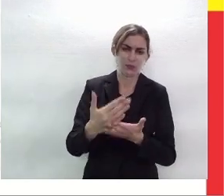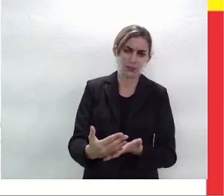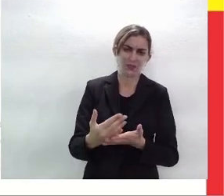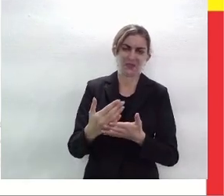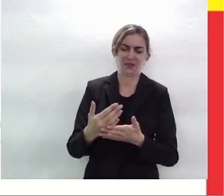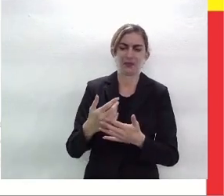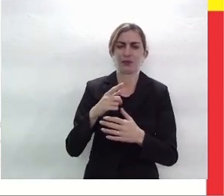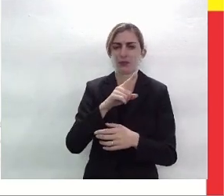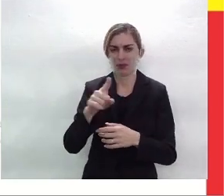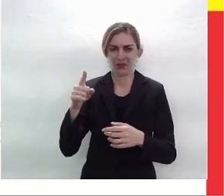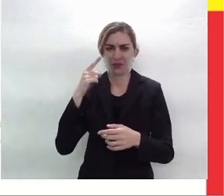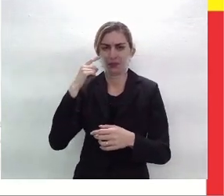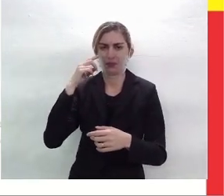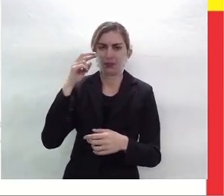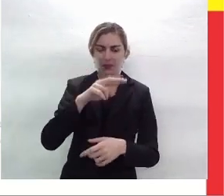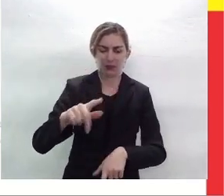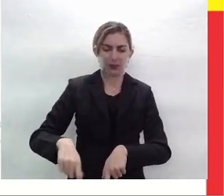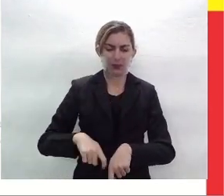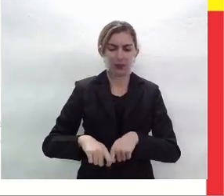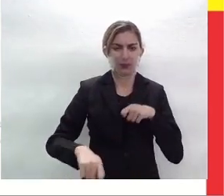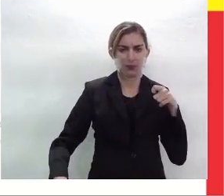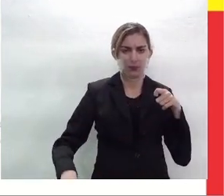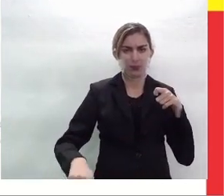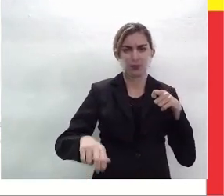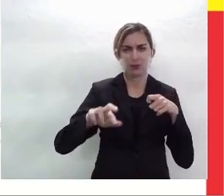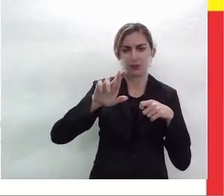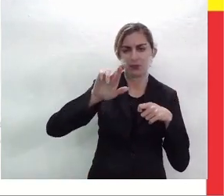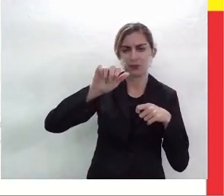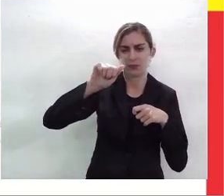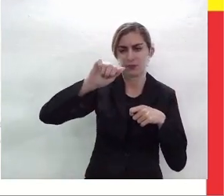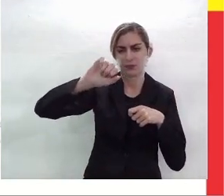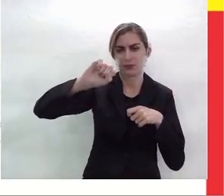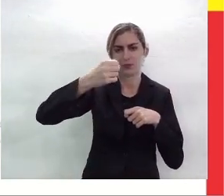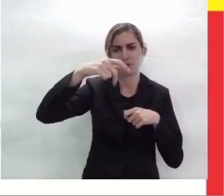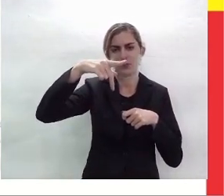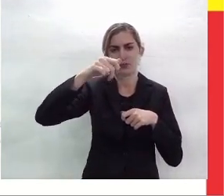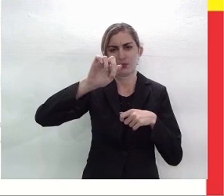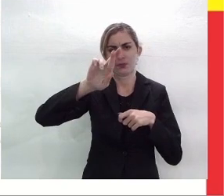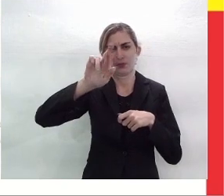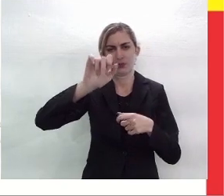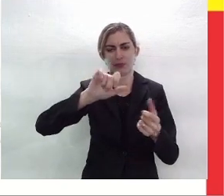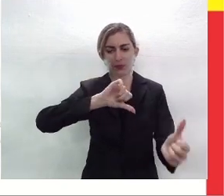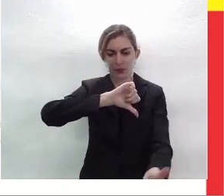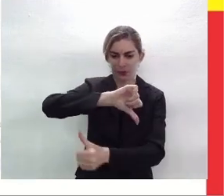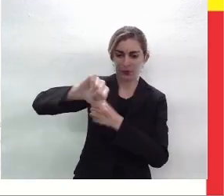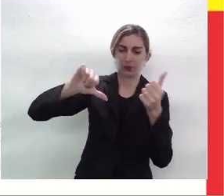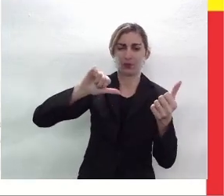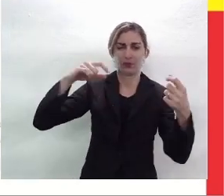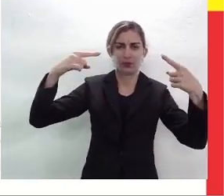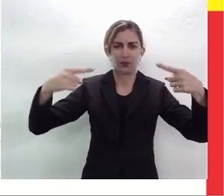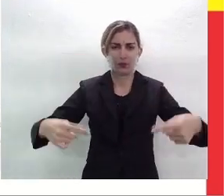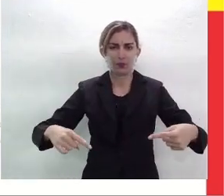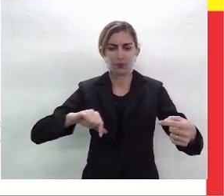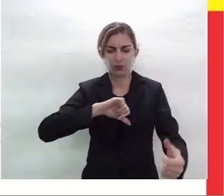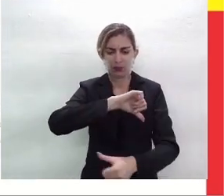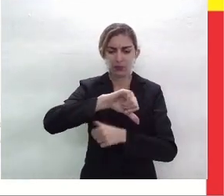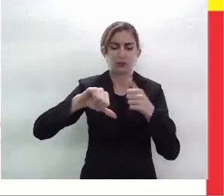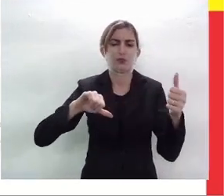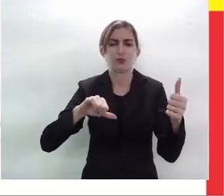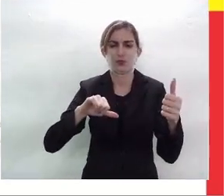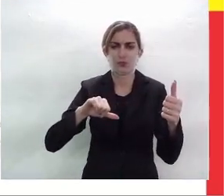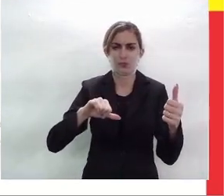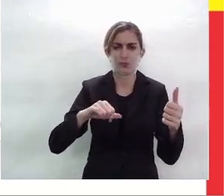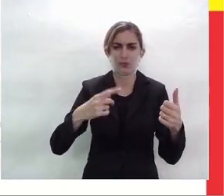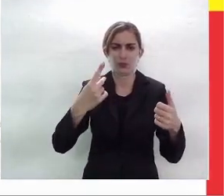de iniciar a luta, né? Isso que a gente está vendo no jiu-jitsu se chama de raspagem. É você inverter a